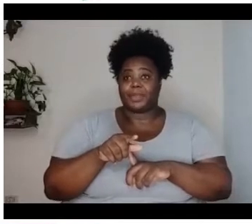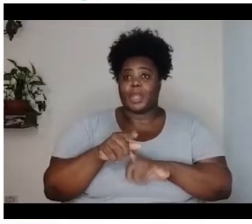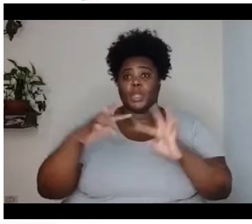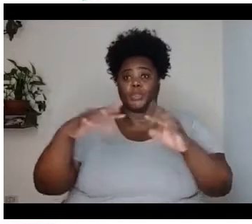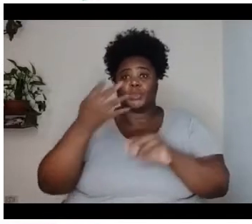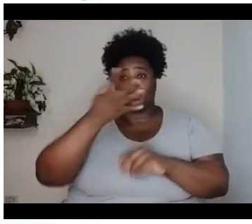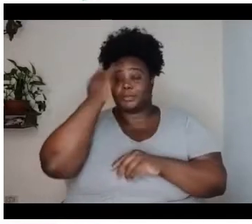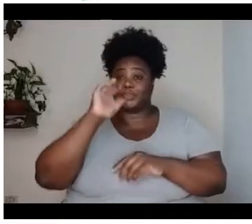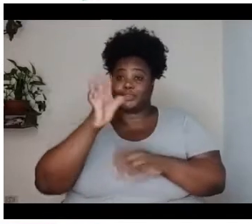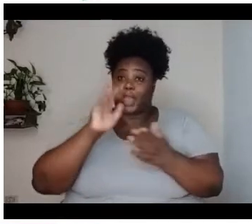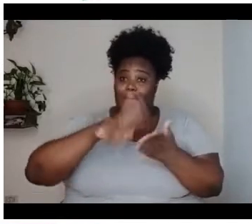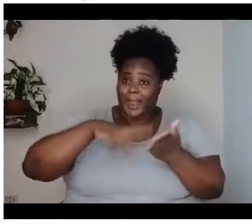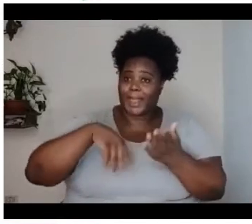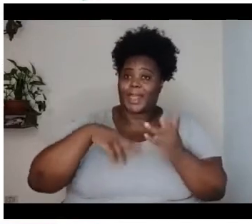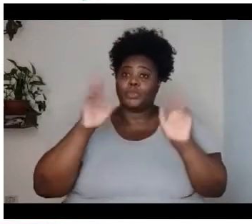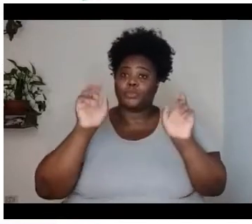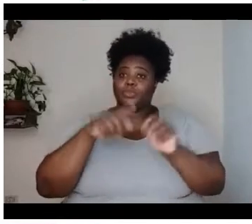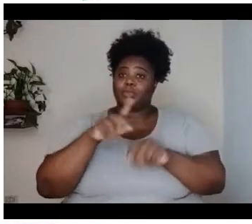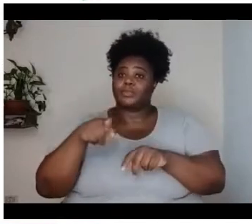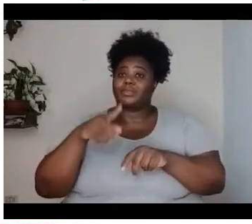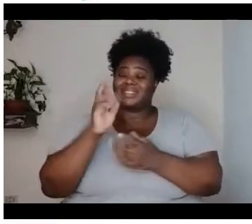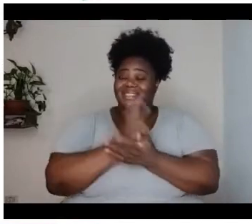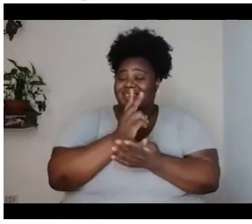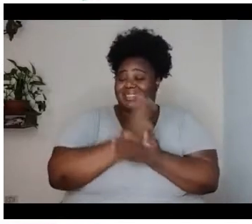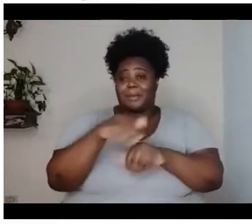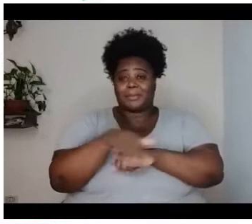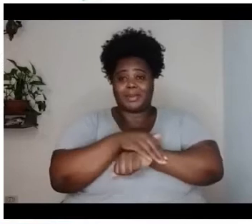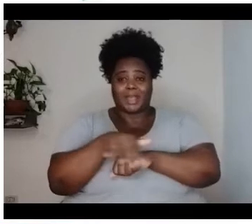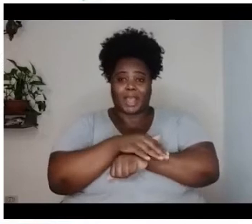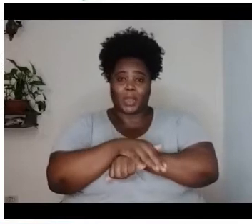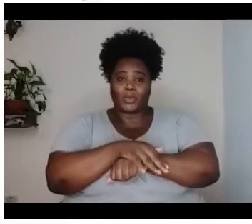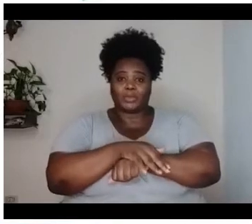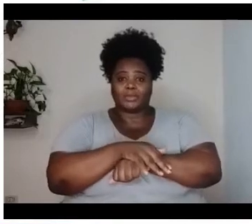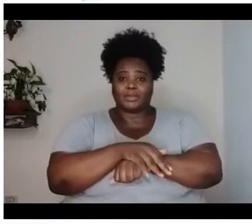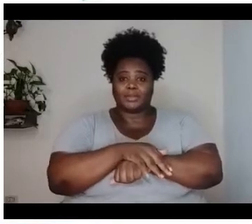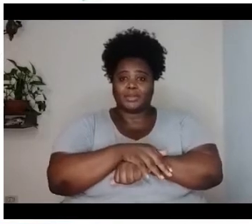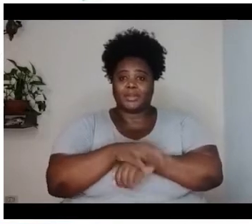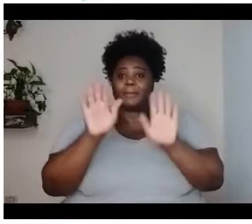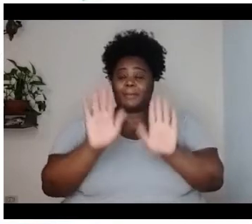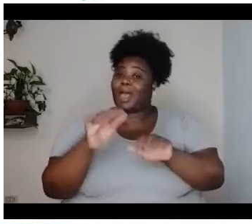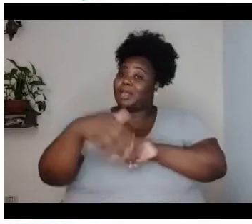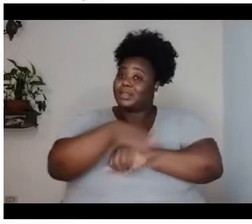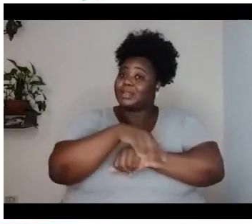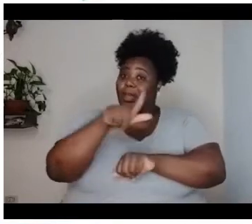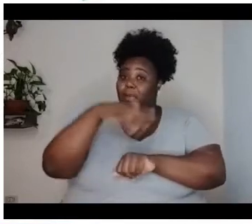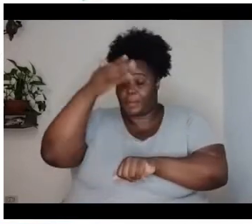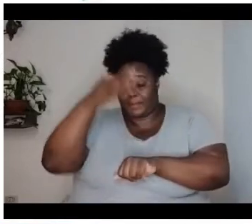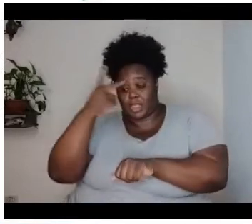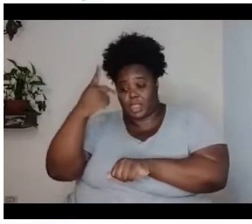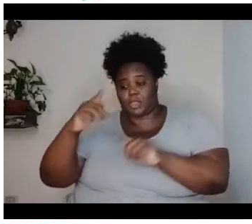respeito, a gente vê que você sempre está na rua, né? Ou sempre não, mas a rua é uma presença grande no seu